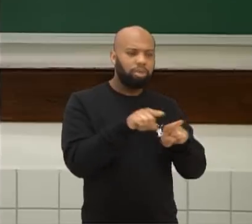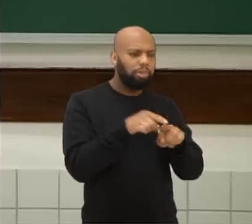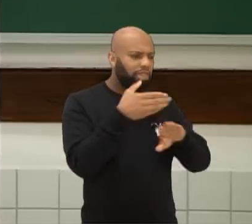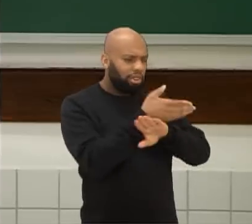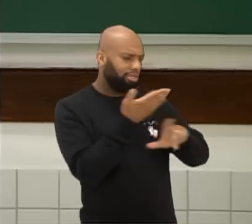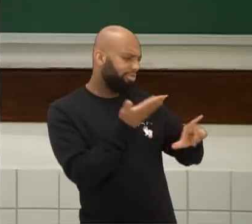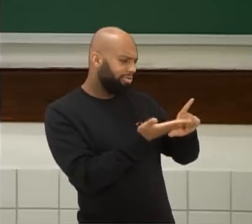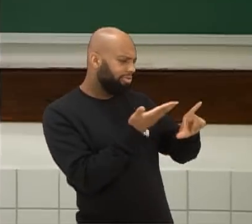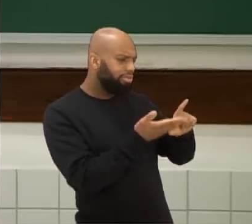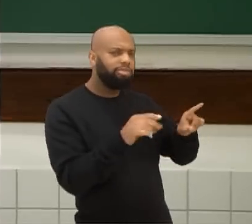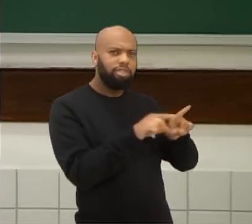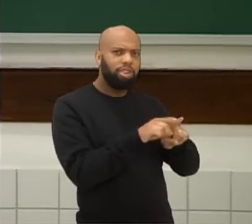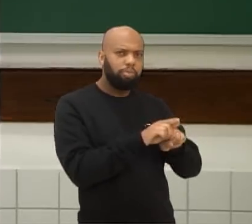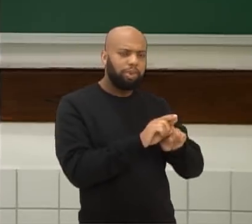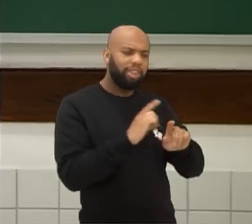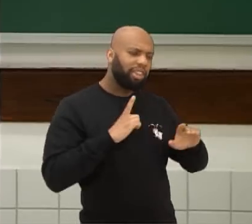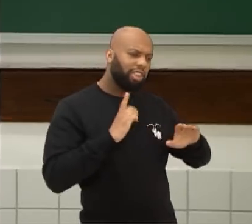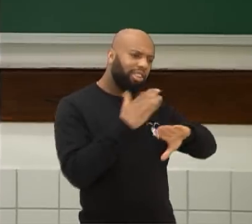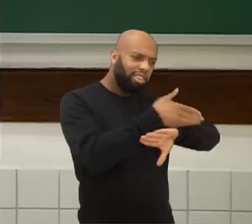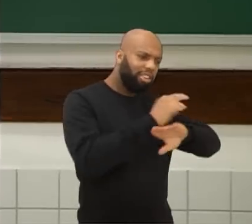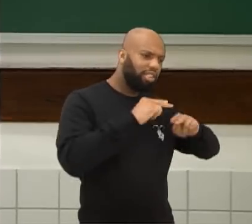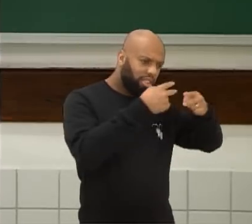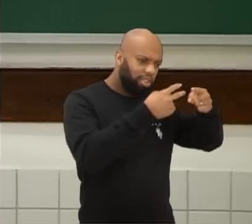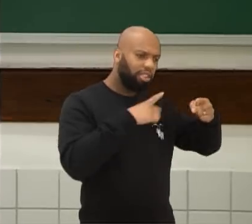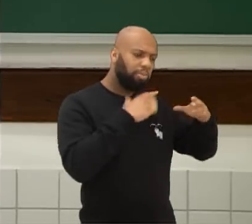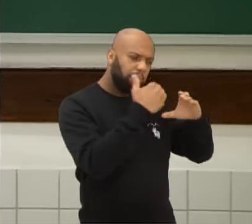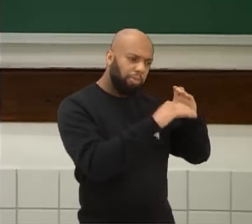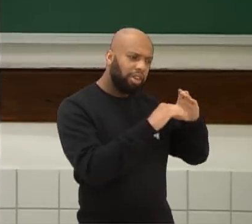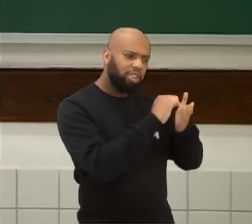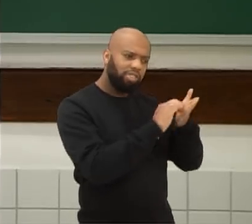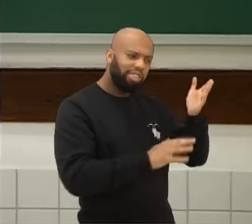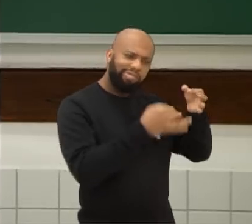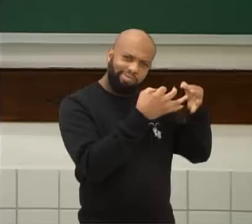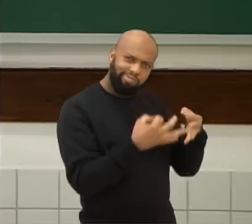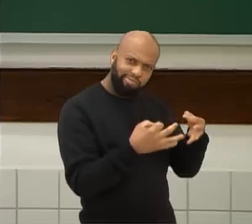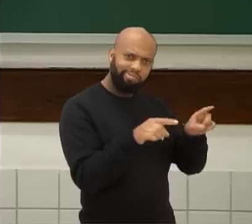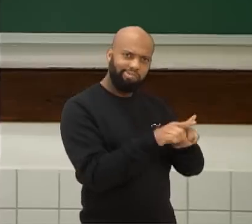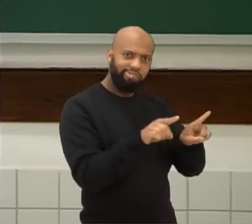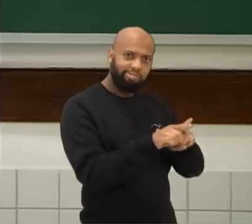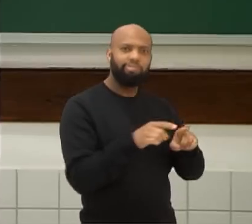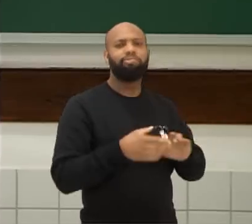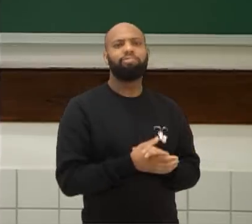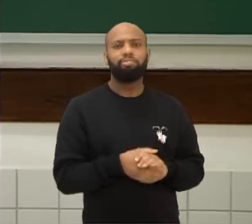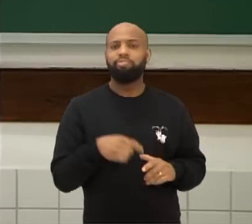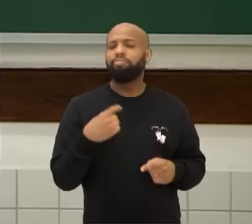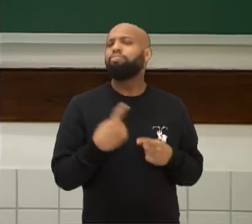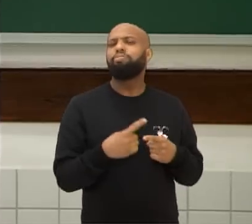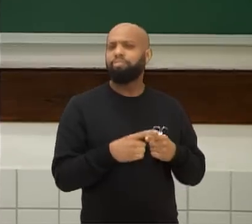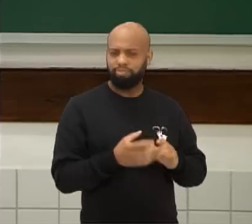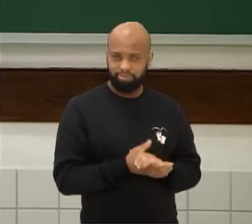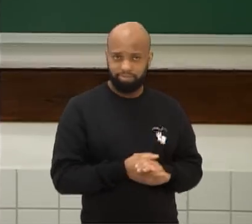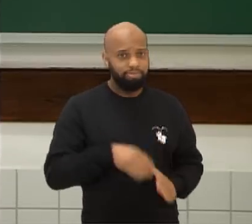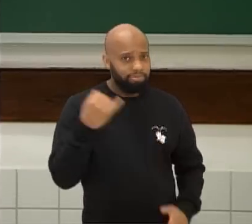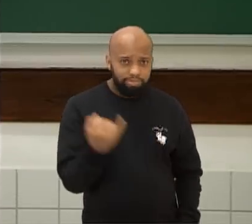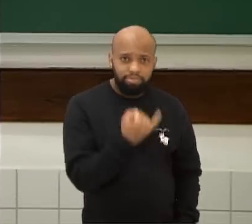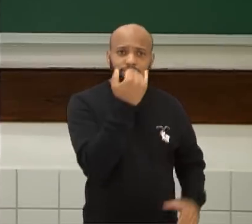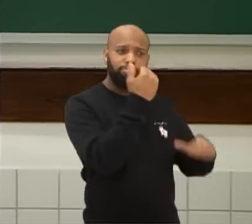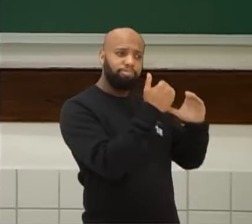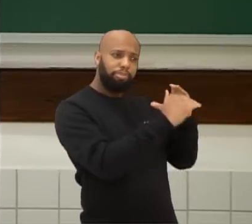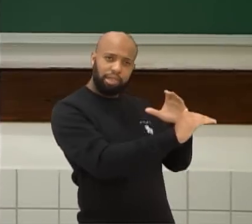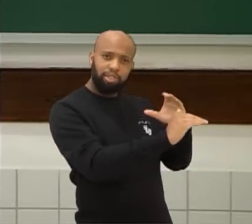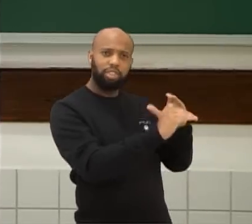consultem o Classroom, vão até lá no link, enviem a atividade de vocês, tá? É importante para vocês